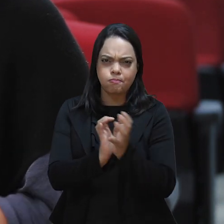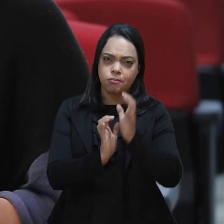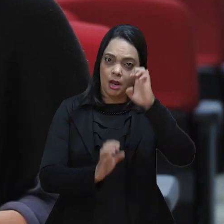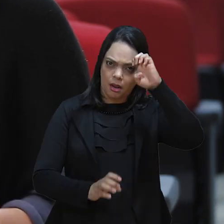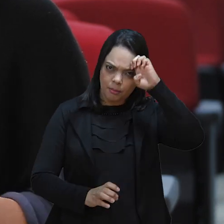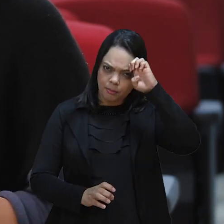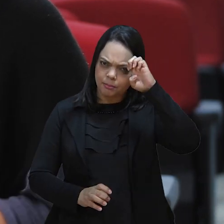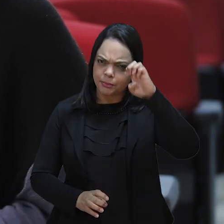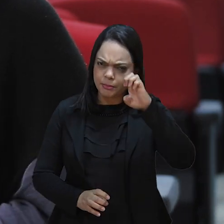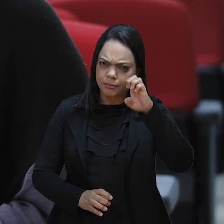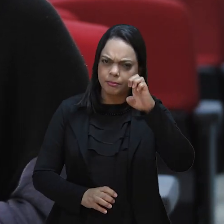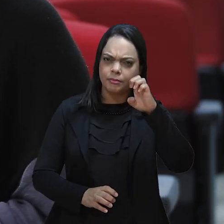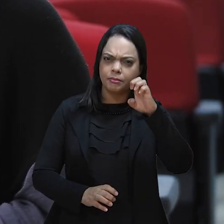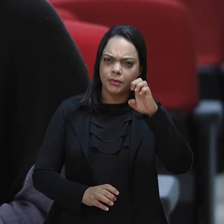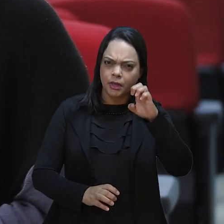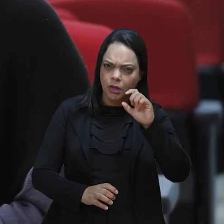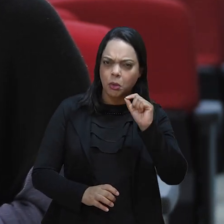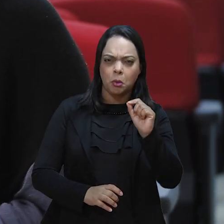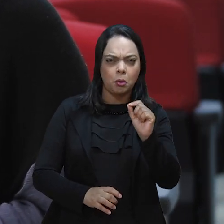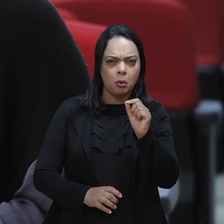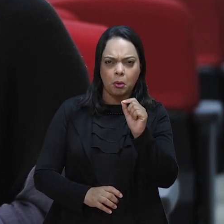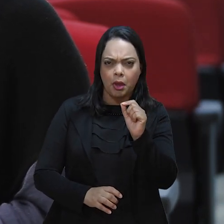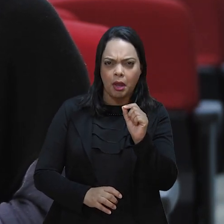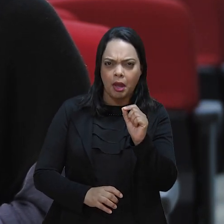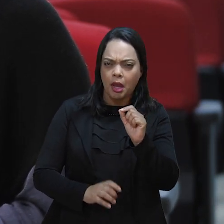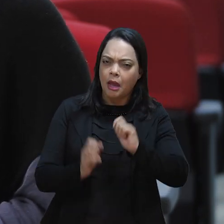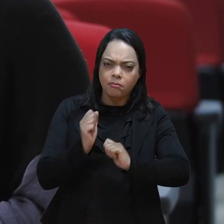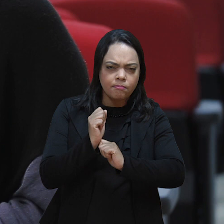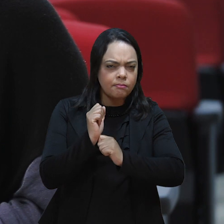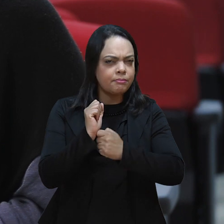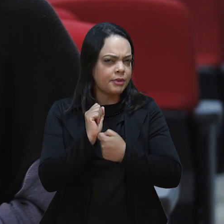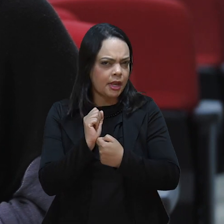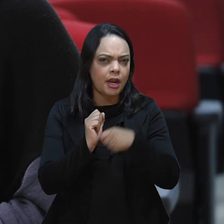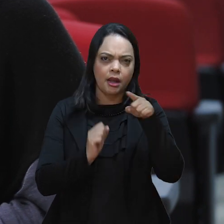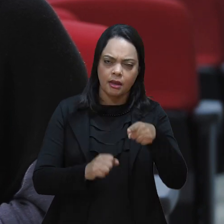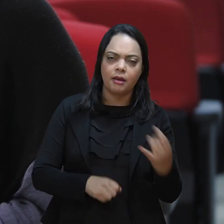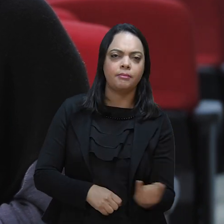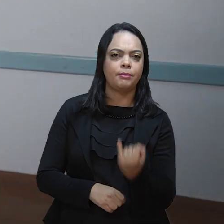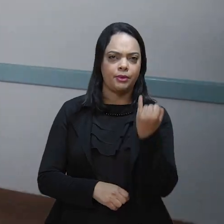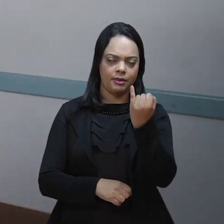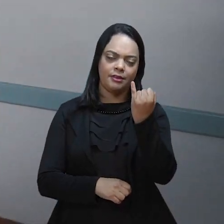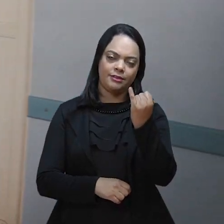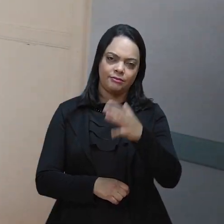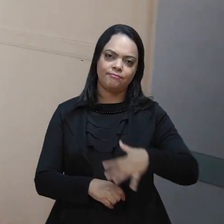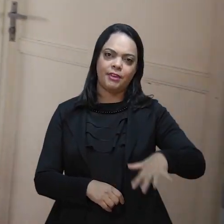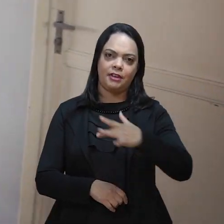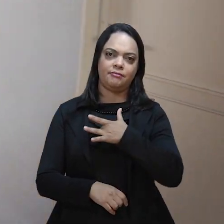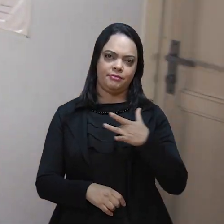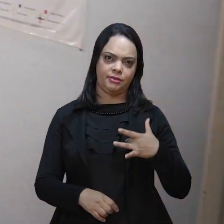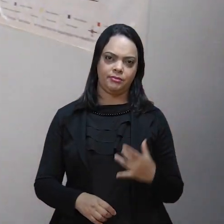sigilo, que é um dos pilares mesmo da nossa profissão na área da saúde.